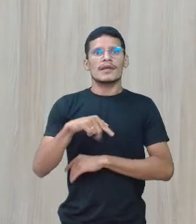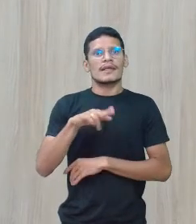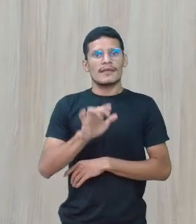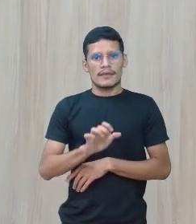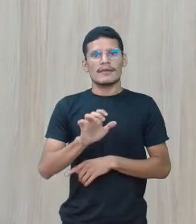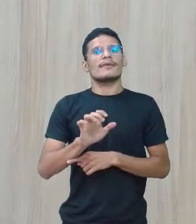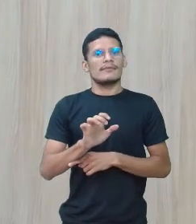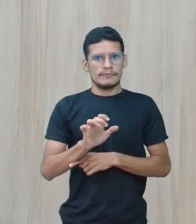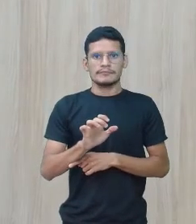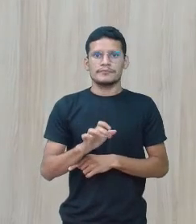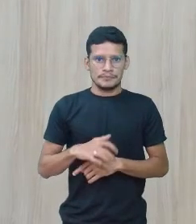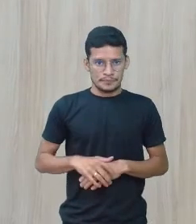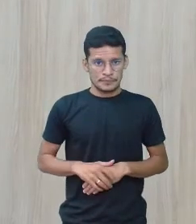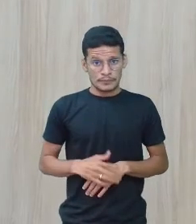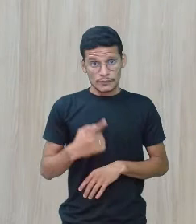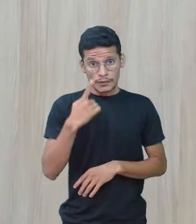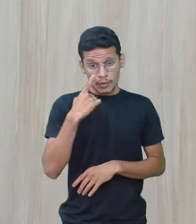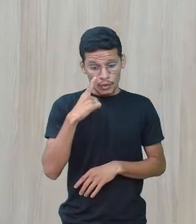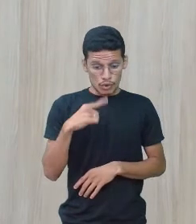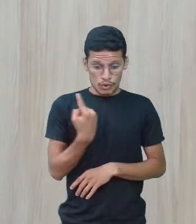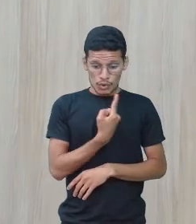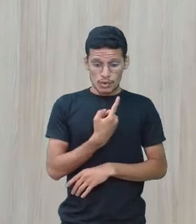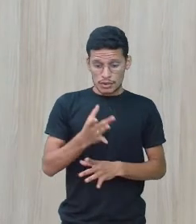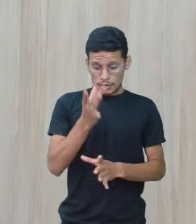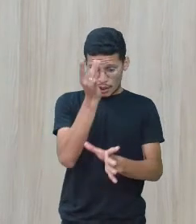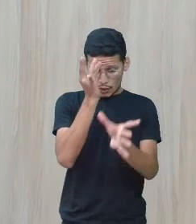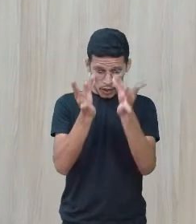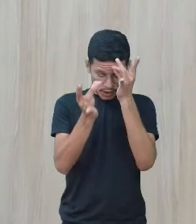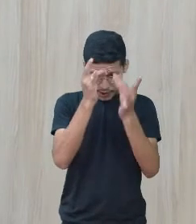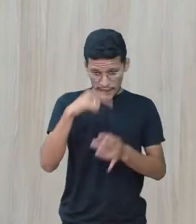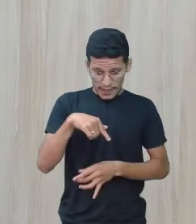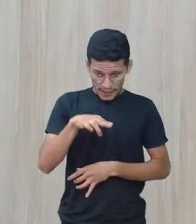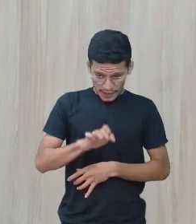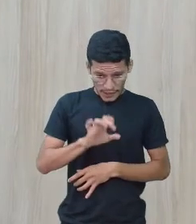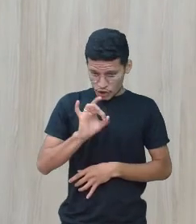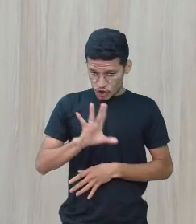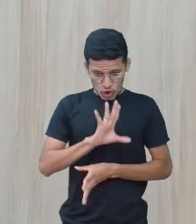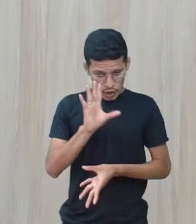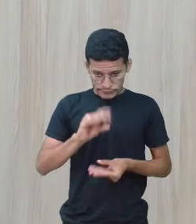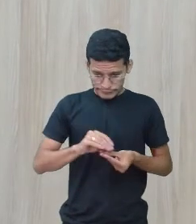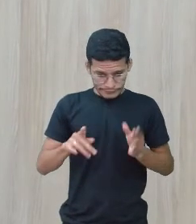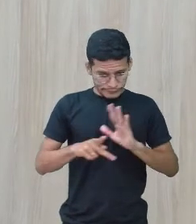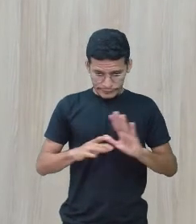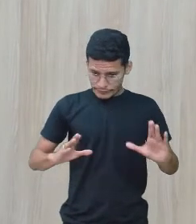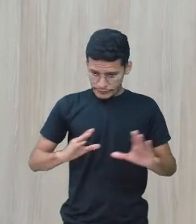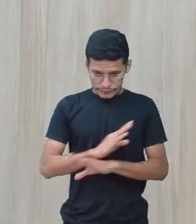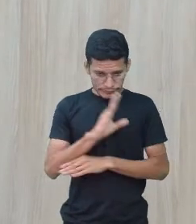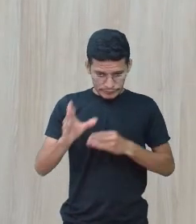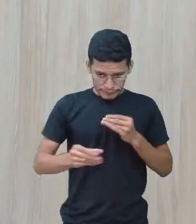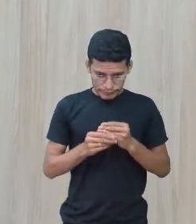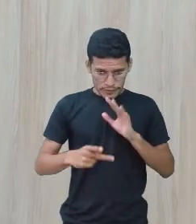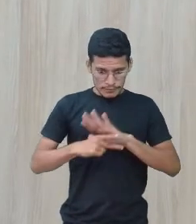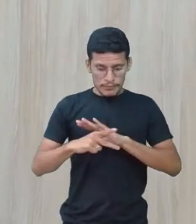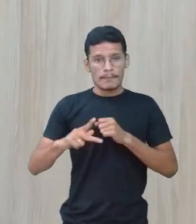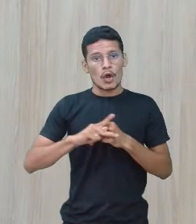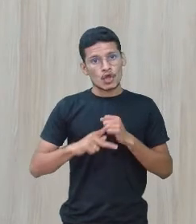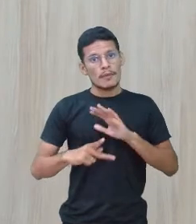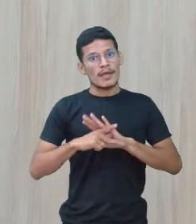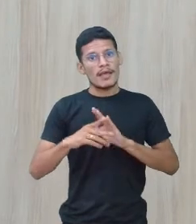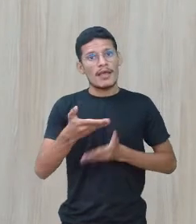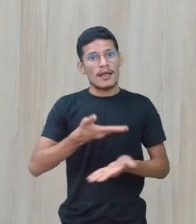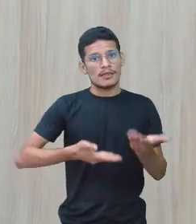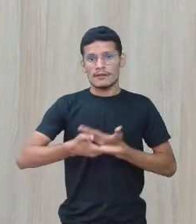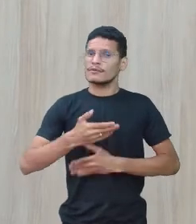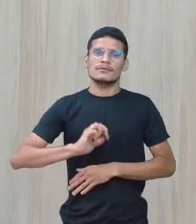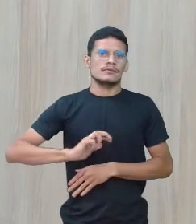ali aquele elemento. A gente não pode decorar, dizer que é só uma conjunção integrante ou um pronome relativo. A mesma